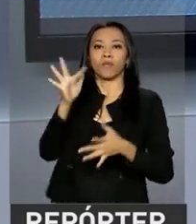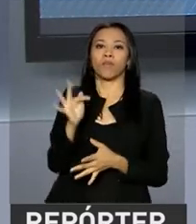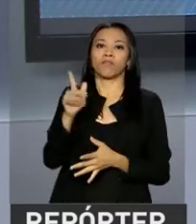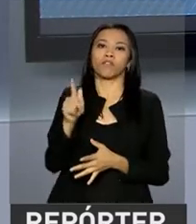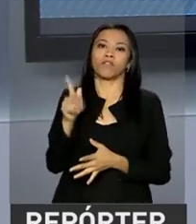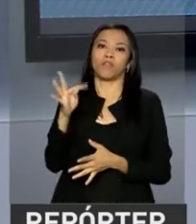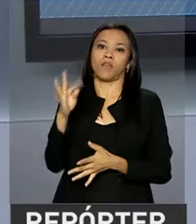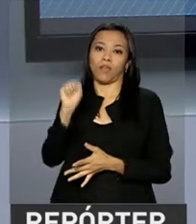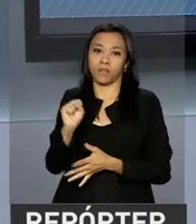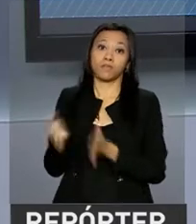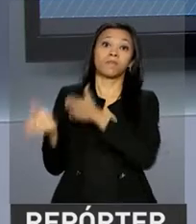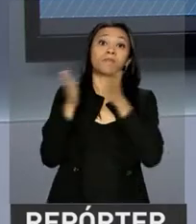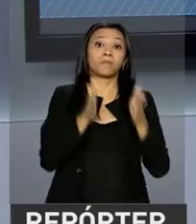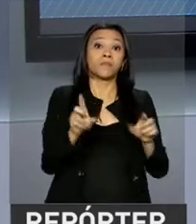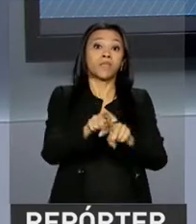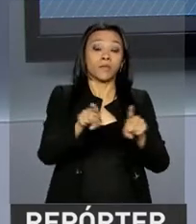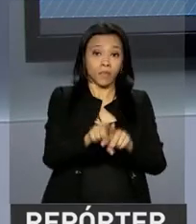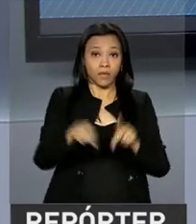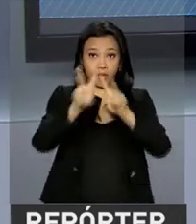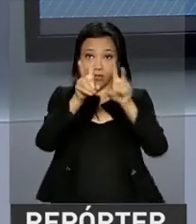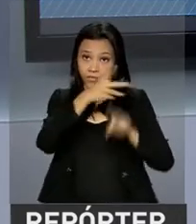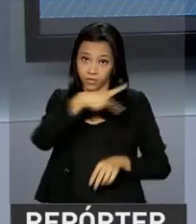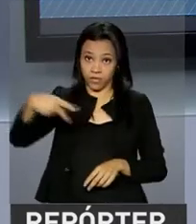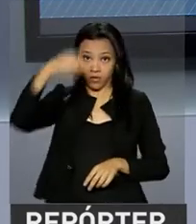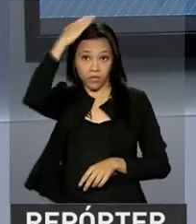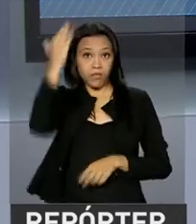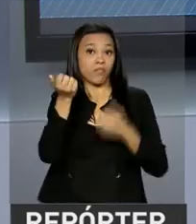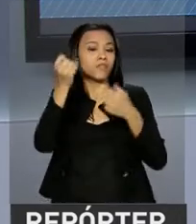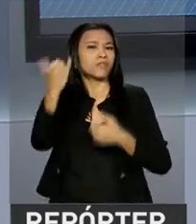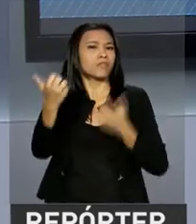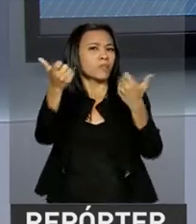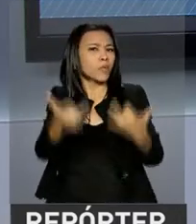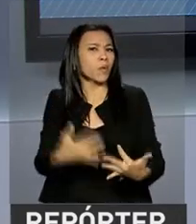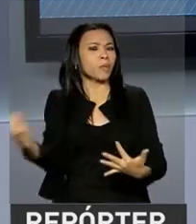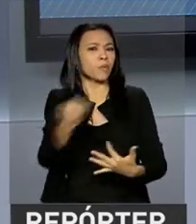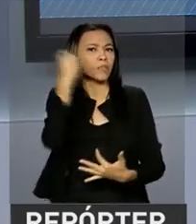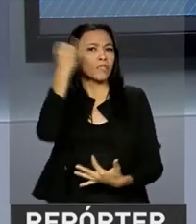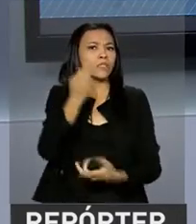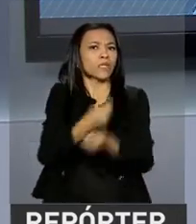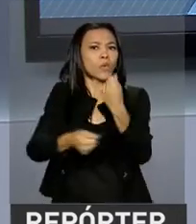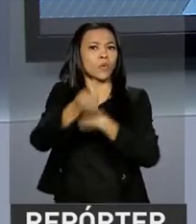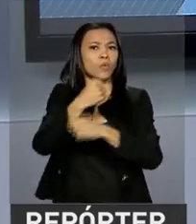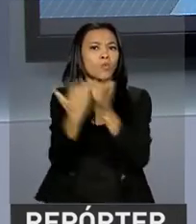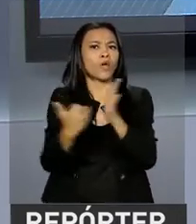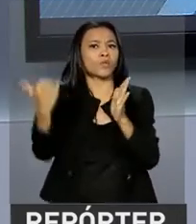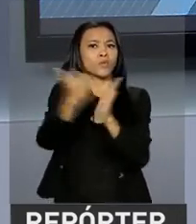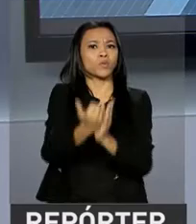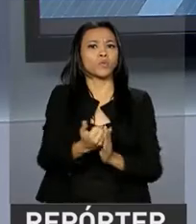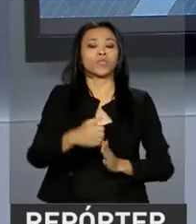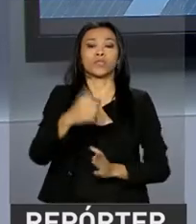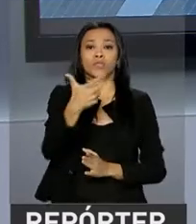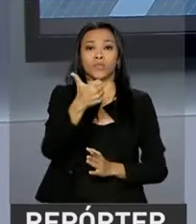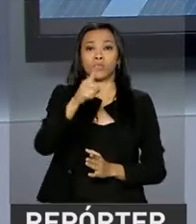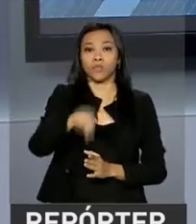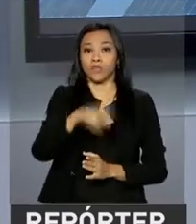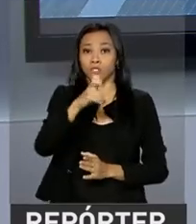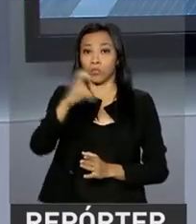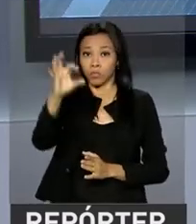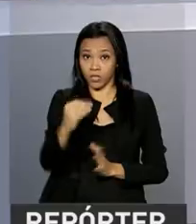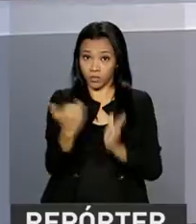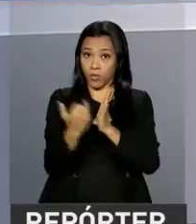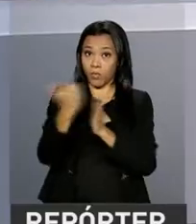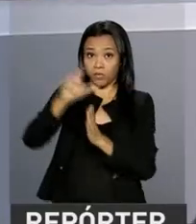também falou sobre a importância econômica e social do reajuste de 12 6 por cento nos benefícios do bolsa